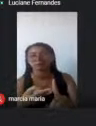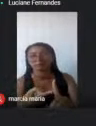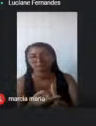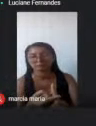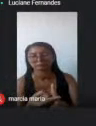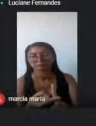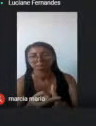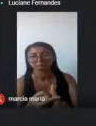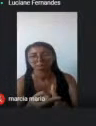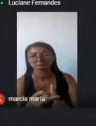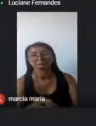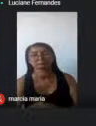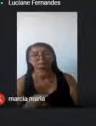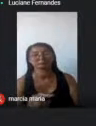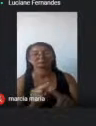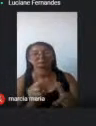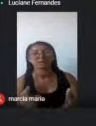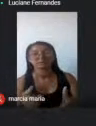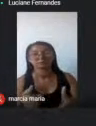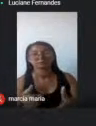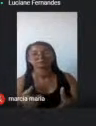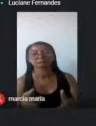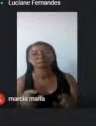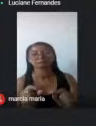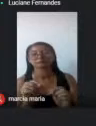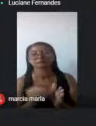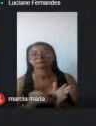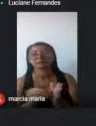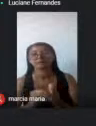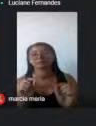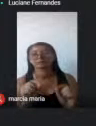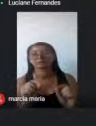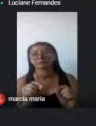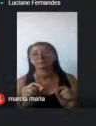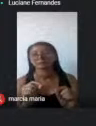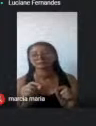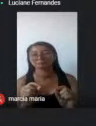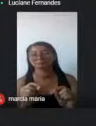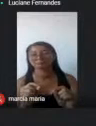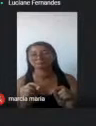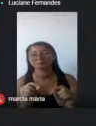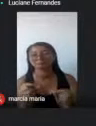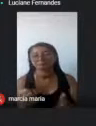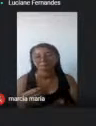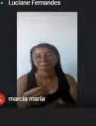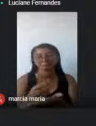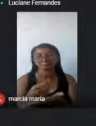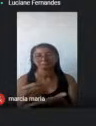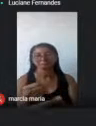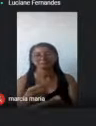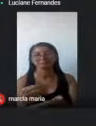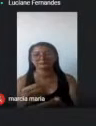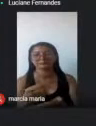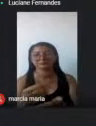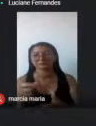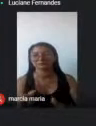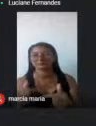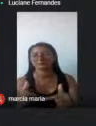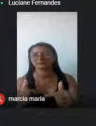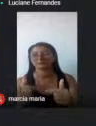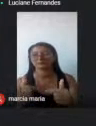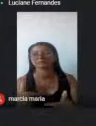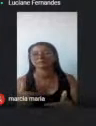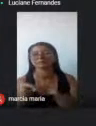mas estamos esquecendo de fortalecer a base desse enfrentamento, que é justamente o